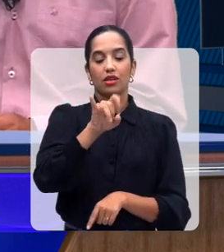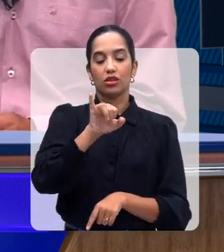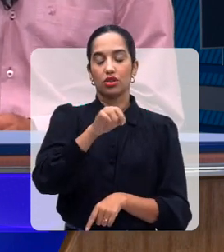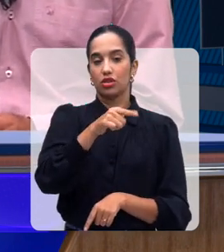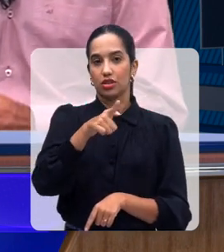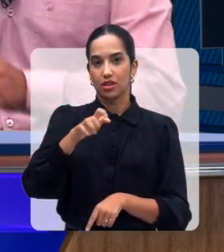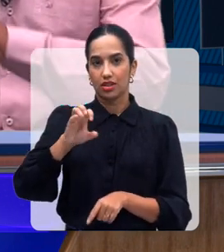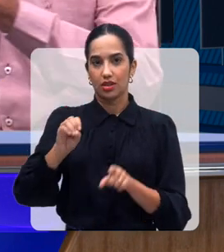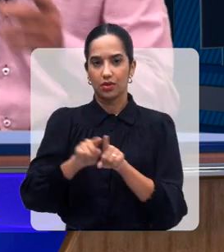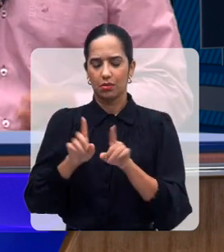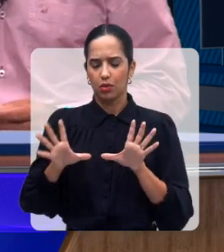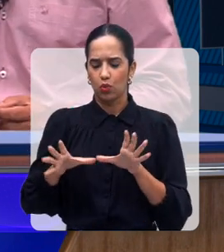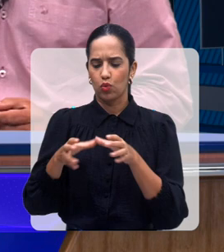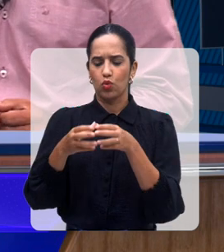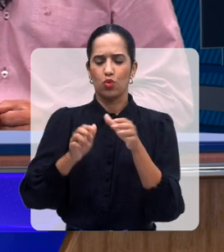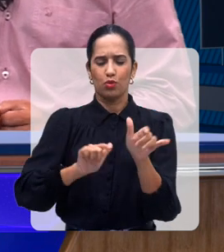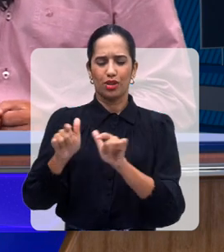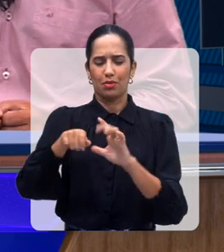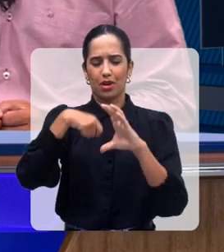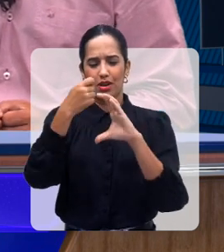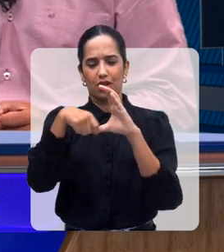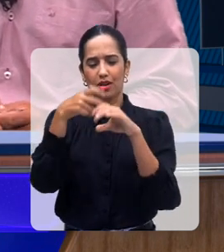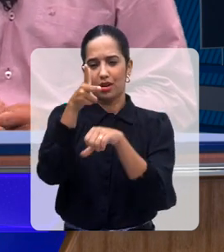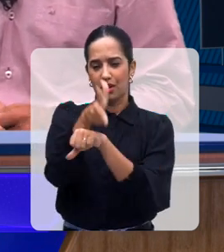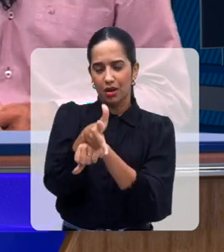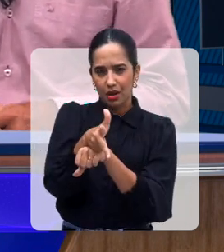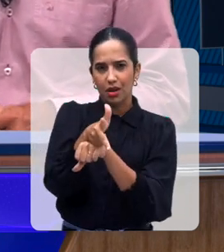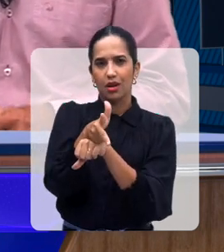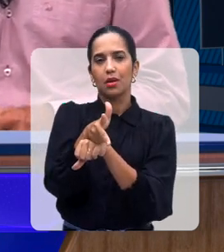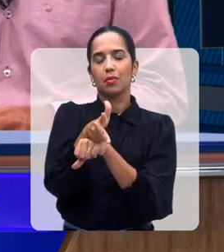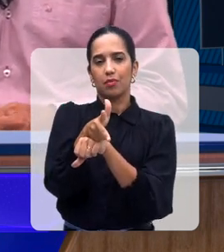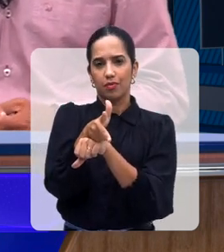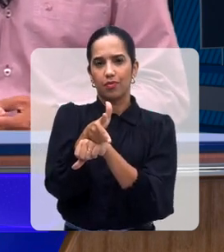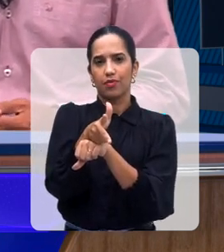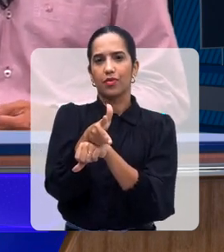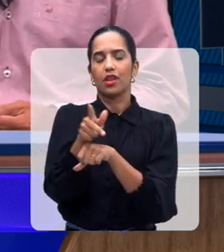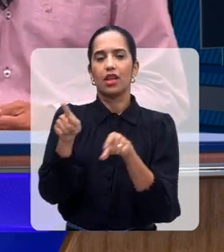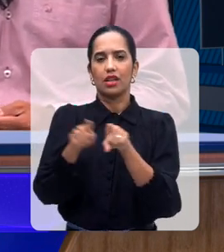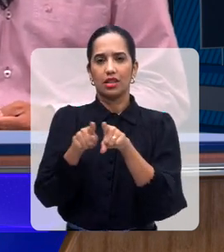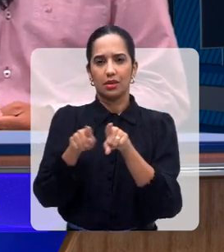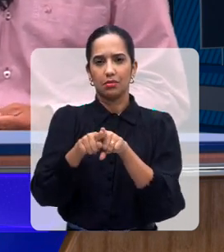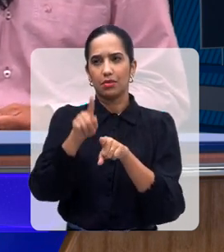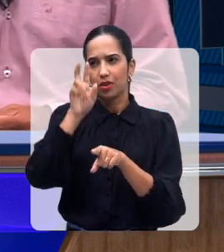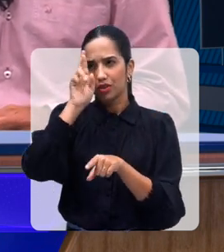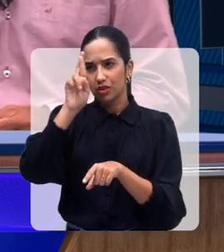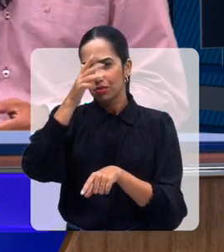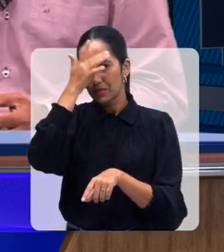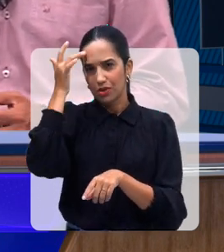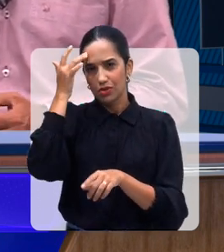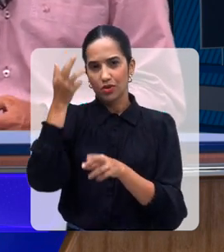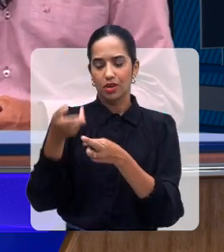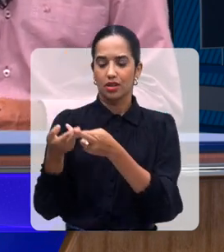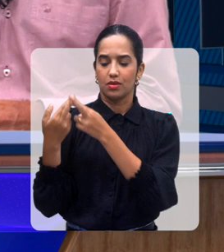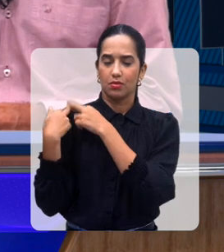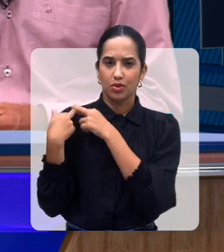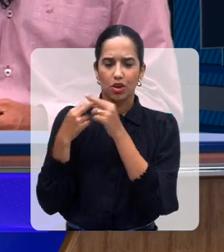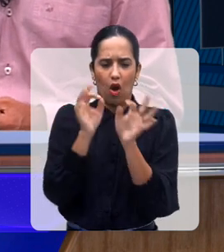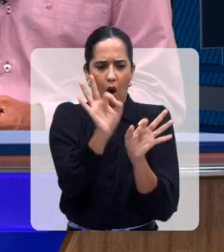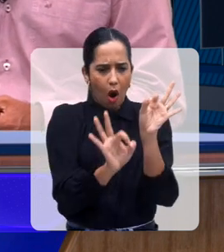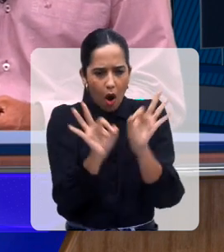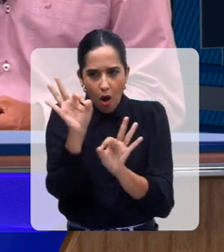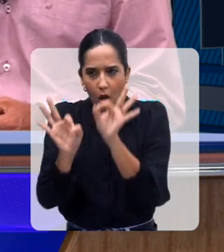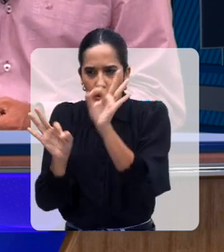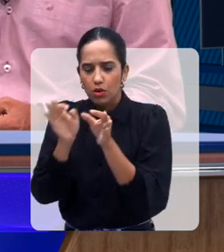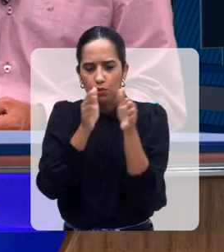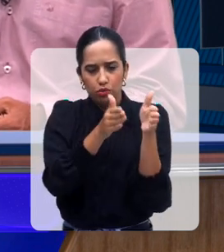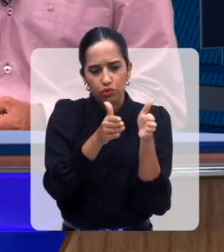edição e tem toda uma equipe que trabalha com a gente aqui, cinegrafista, são diretores, gente responsável pelo corte,